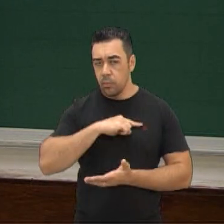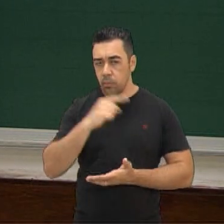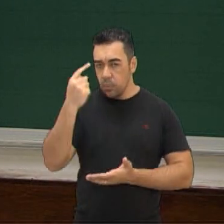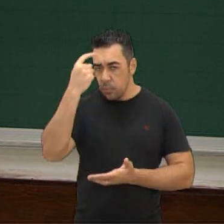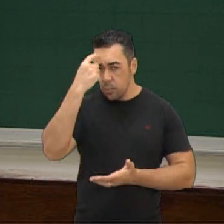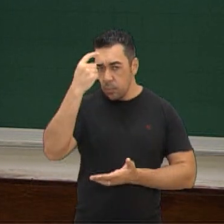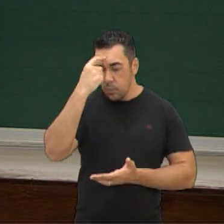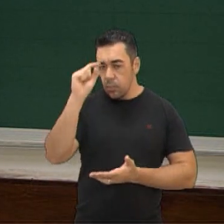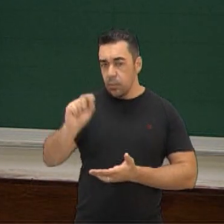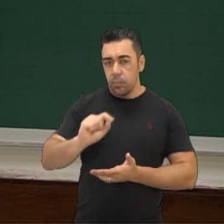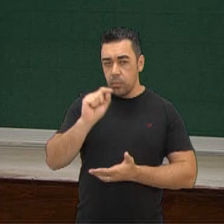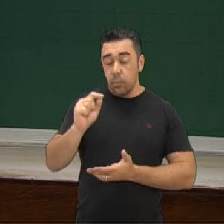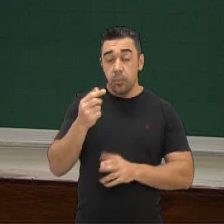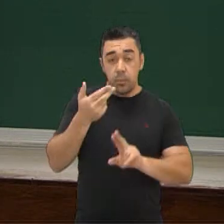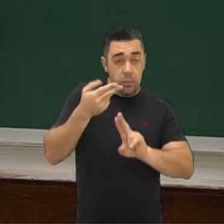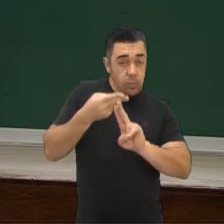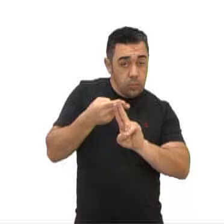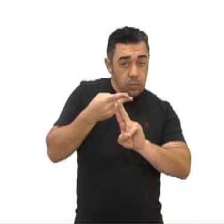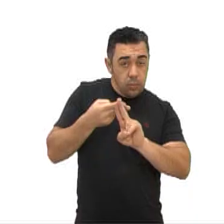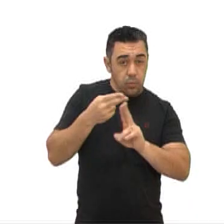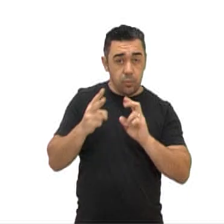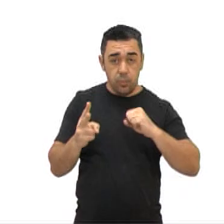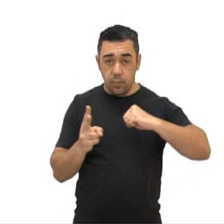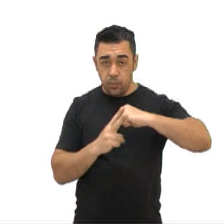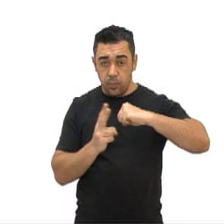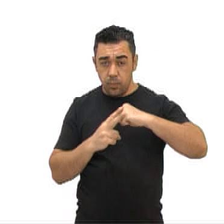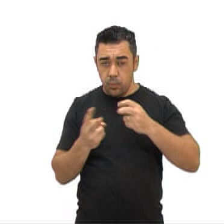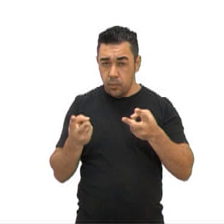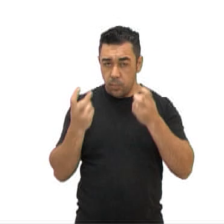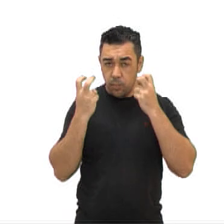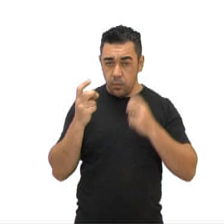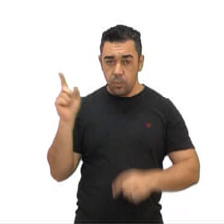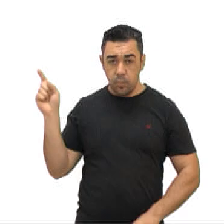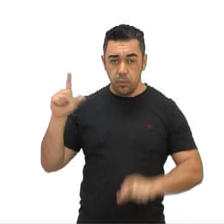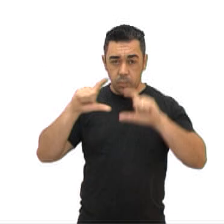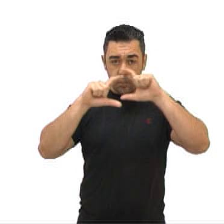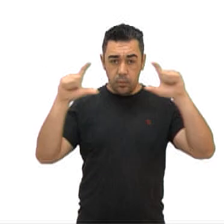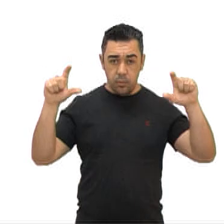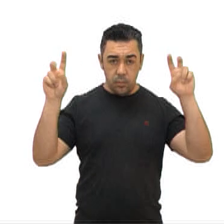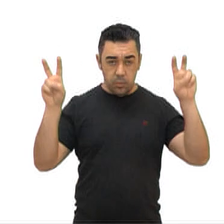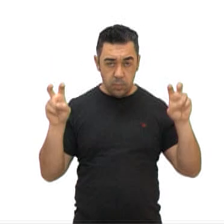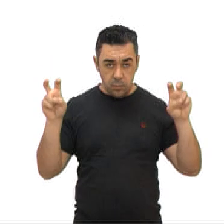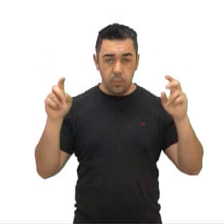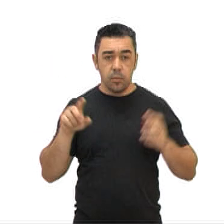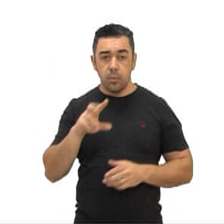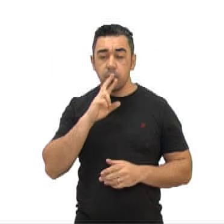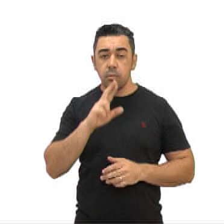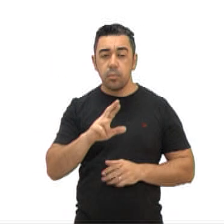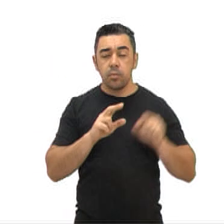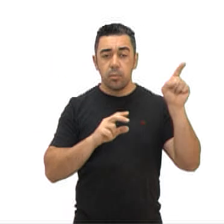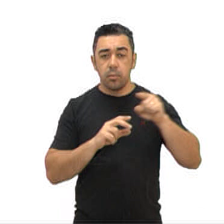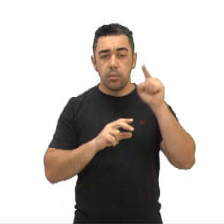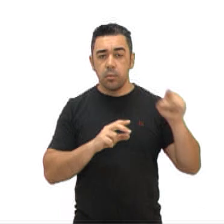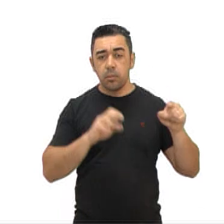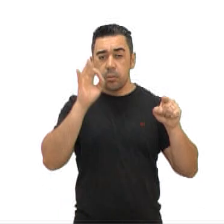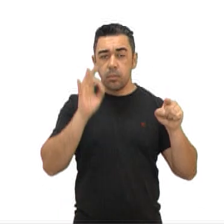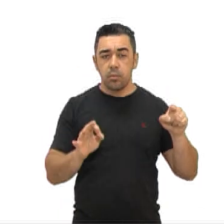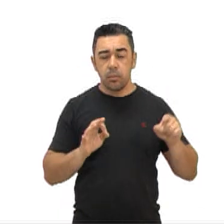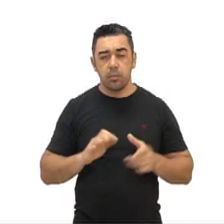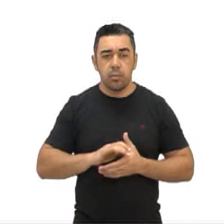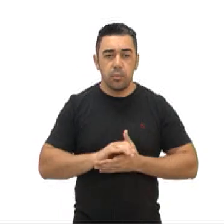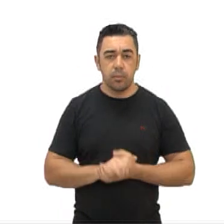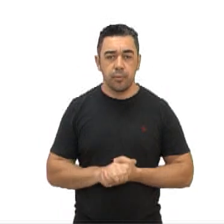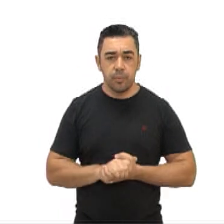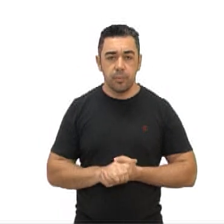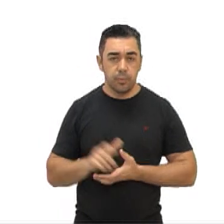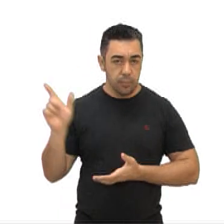pouquinho a respeito do uso desses verbos. Observa o titular e señala a opção correta. O sistema